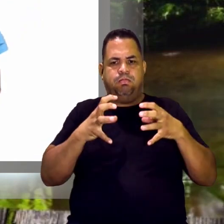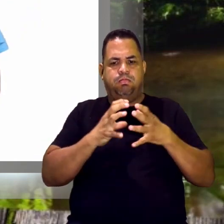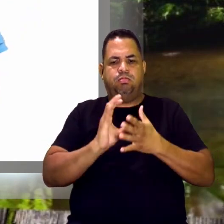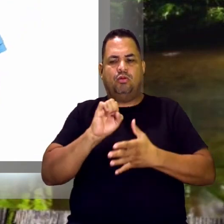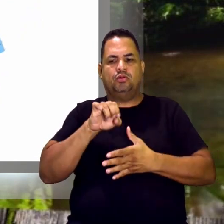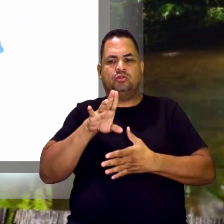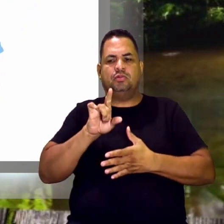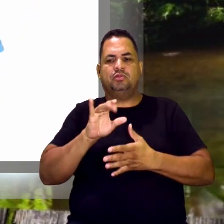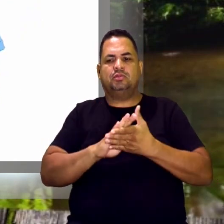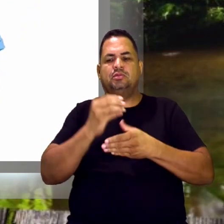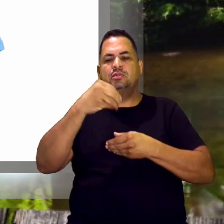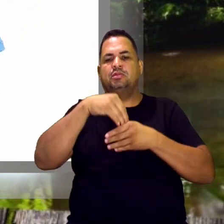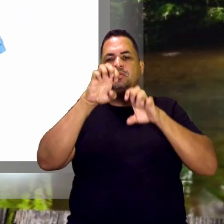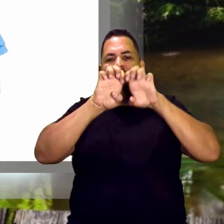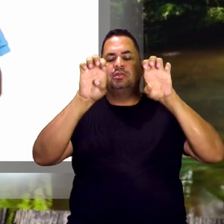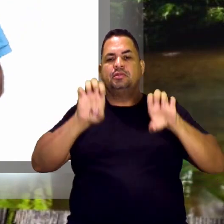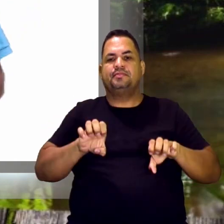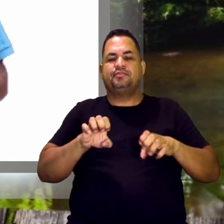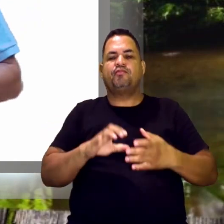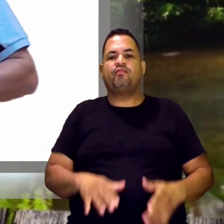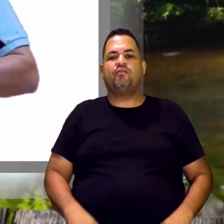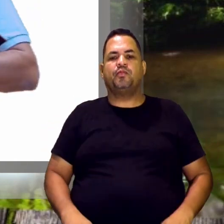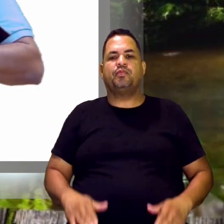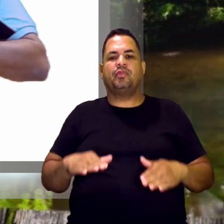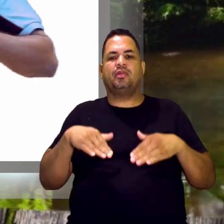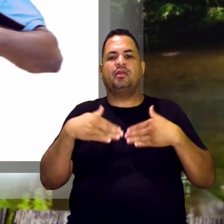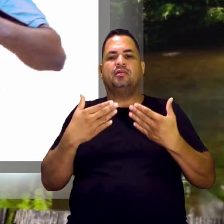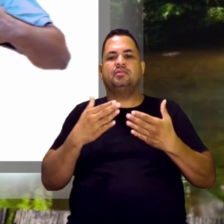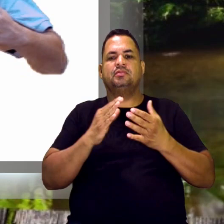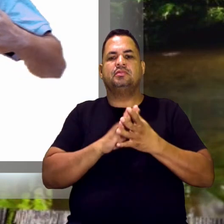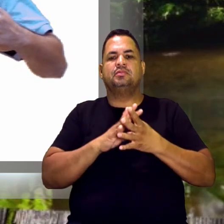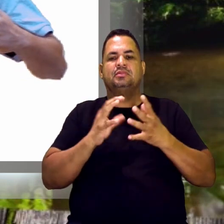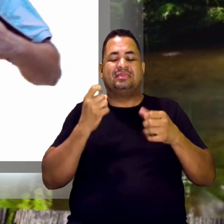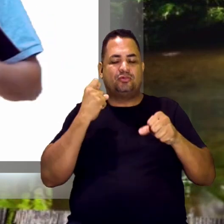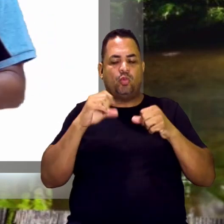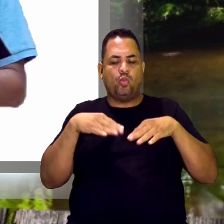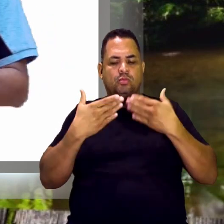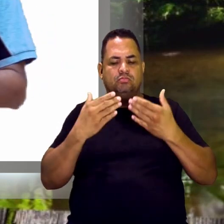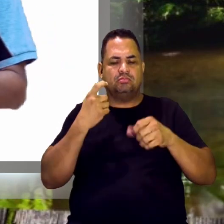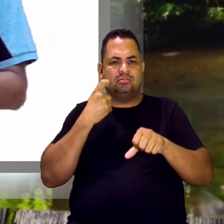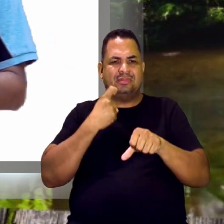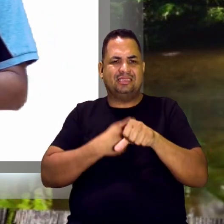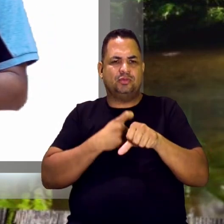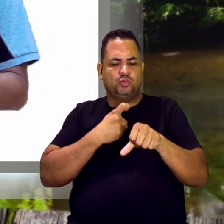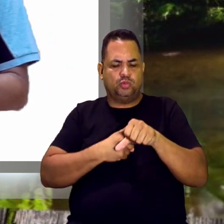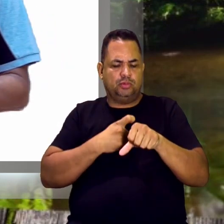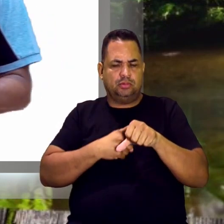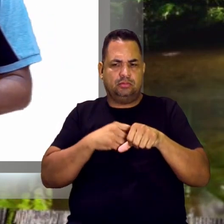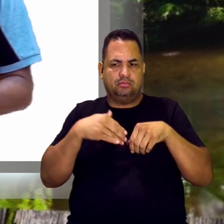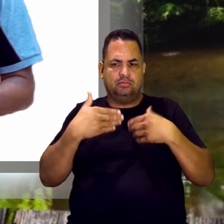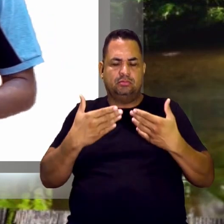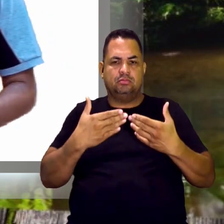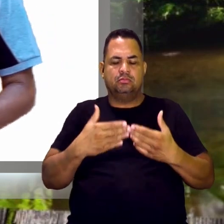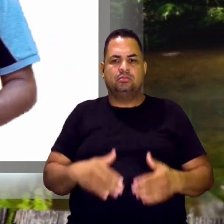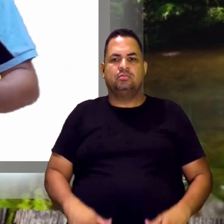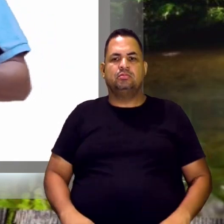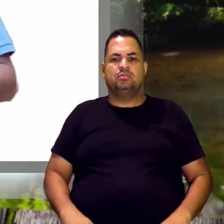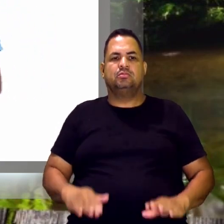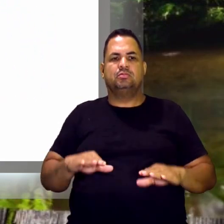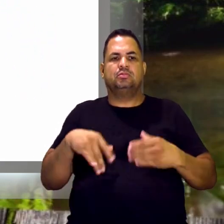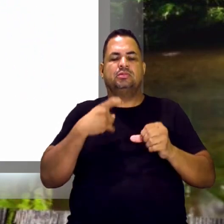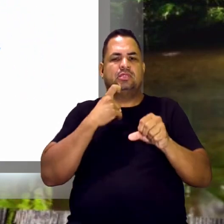dessa estrutura. O que é a pressão osmótica? Quando ela está muito enrijecida... Opa, estou voltando aqui. Quando ela está